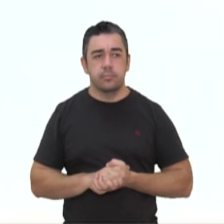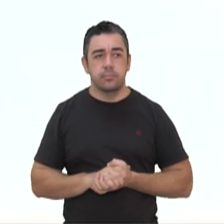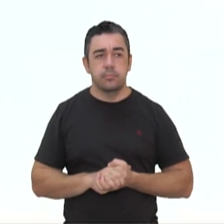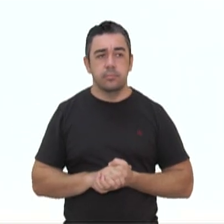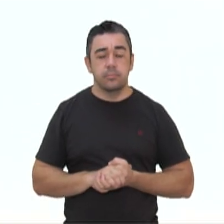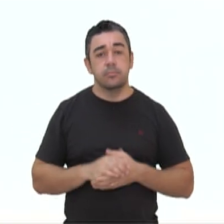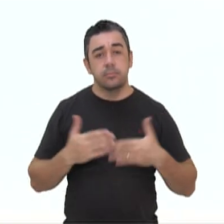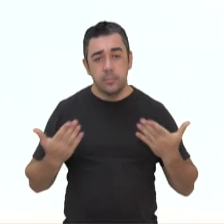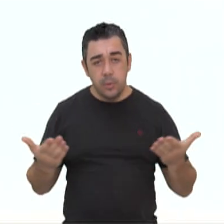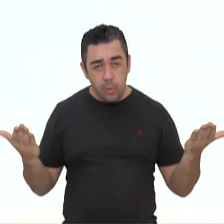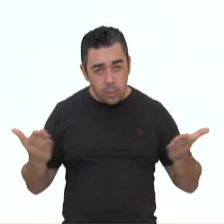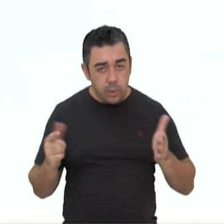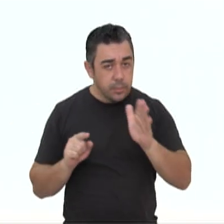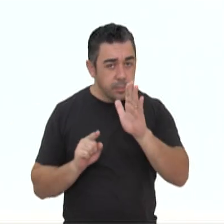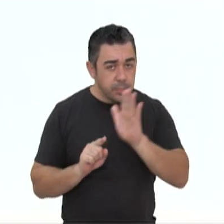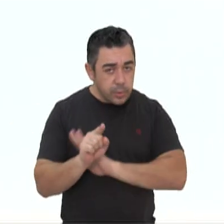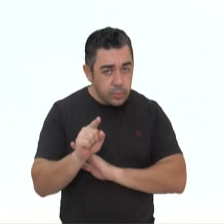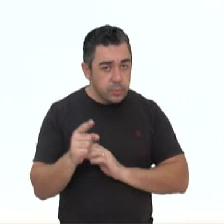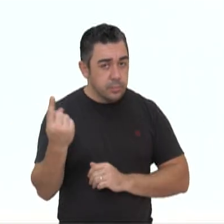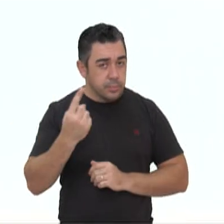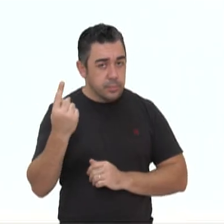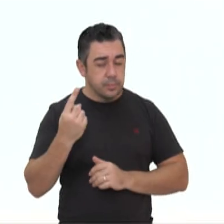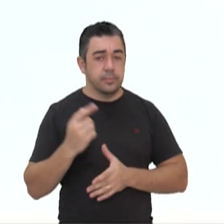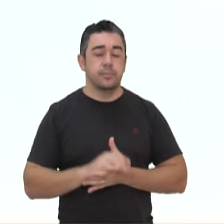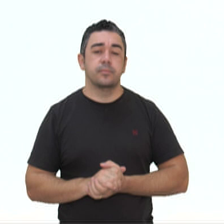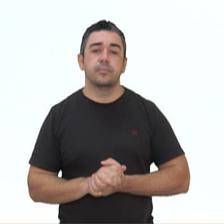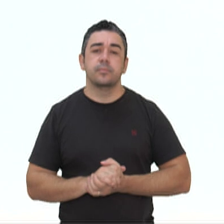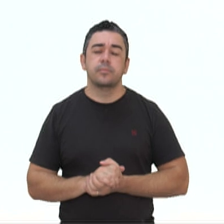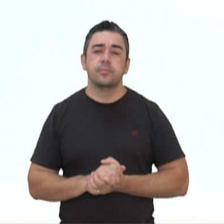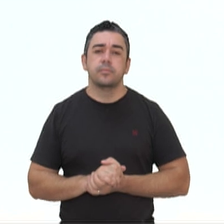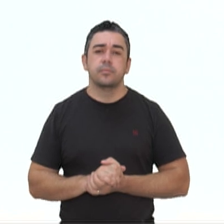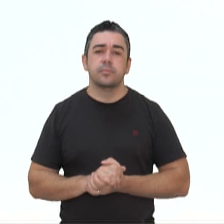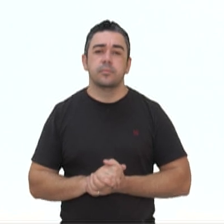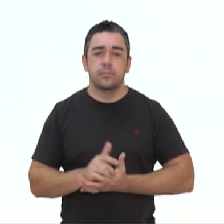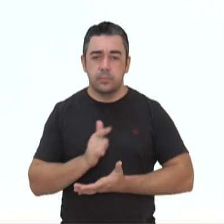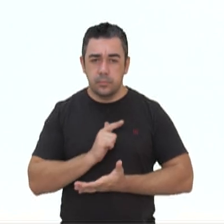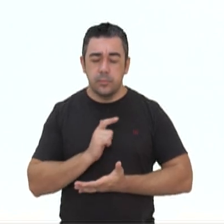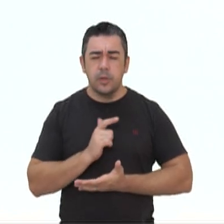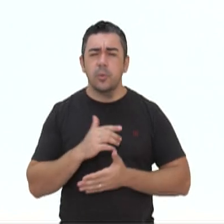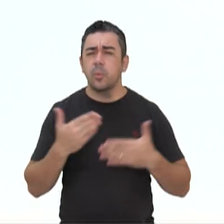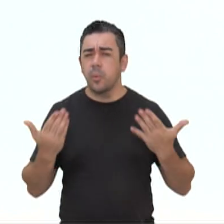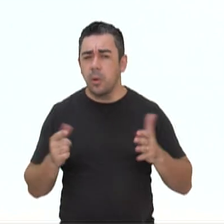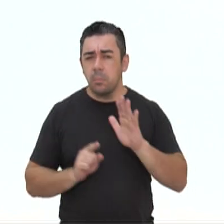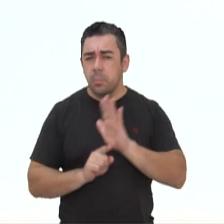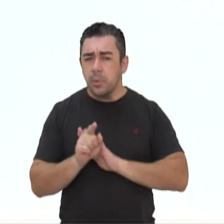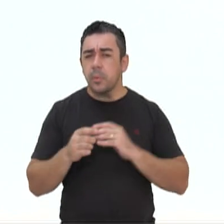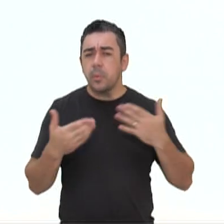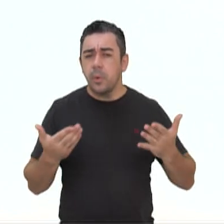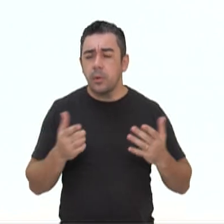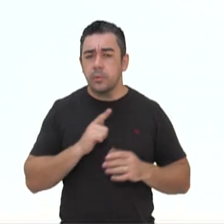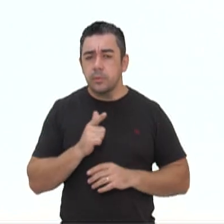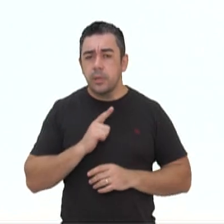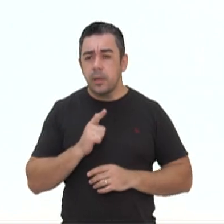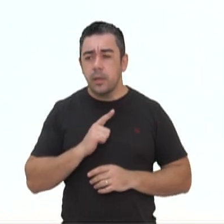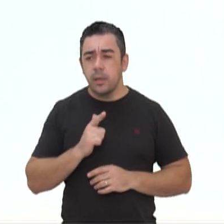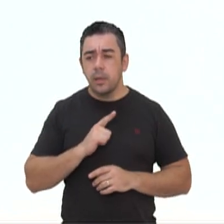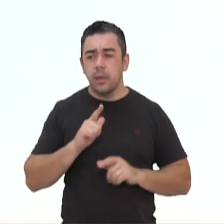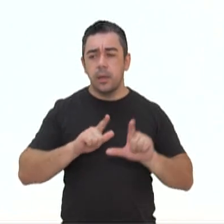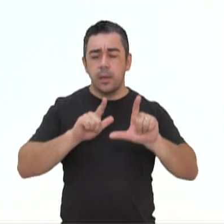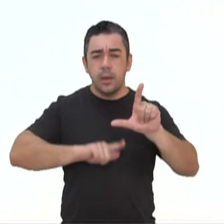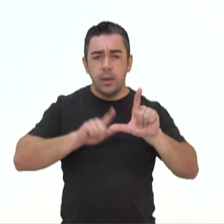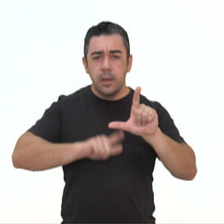E com isso chegamos ao nosso primeiro quiz. Então a gente tem aqui, qual grandeza física indica a